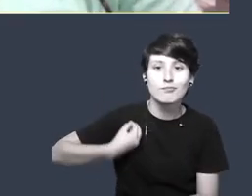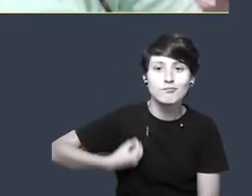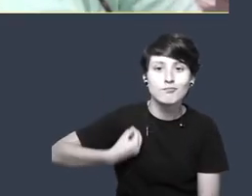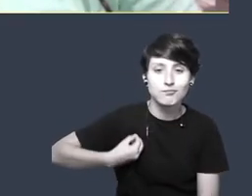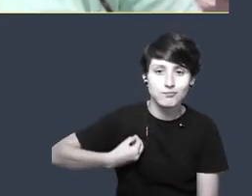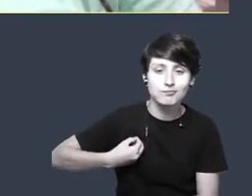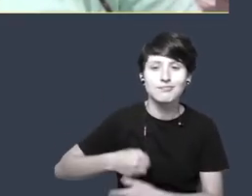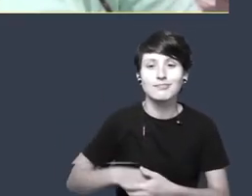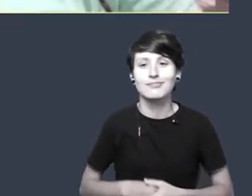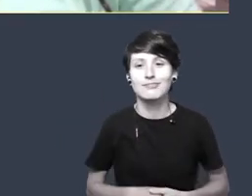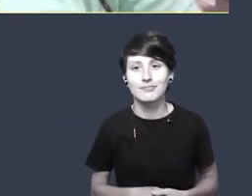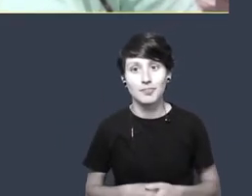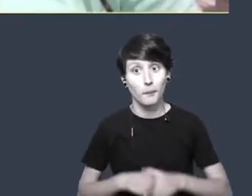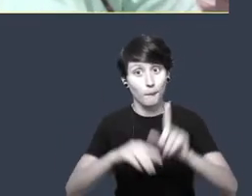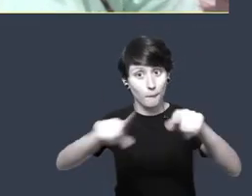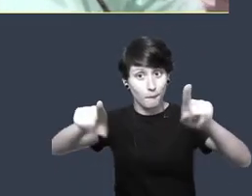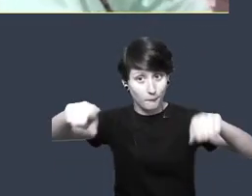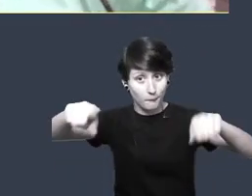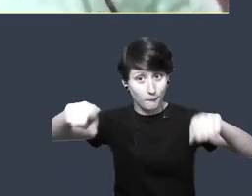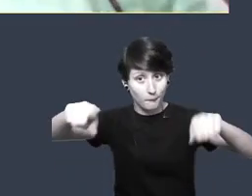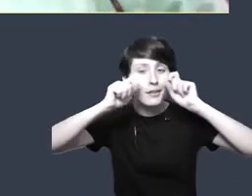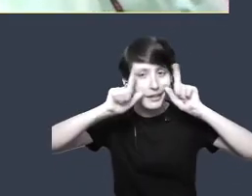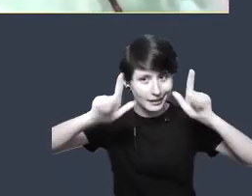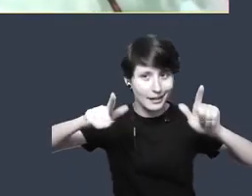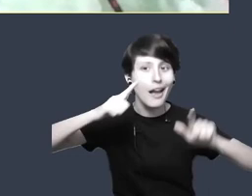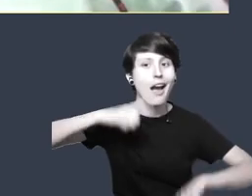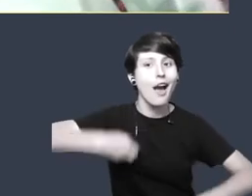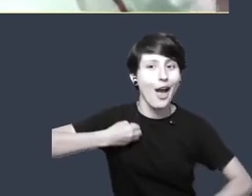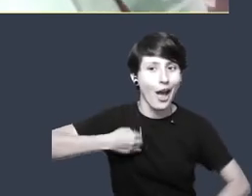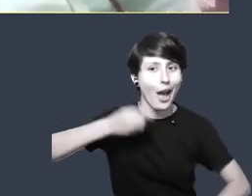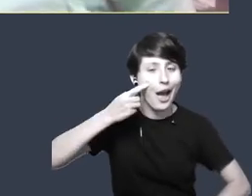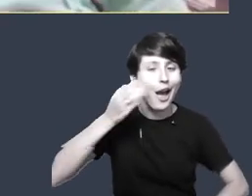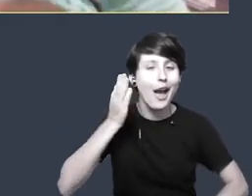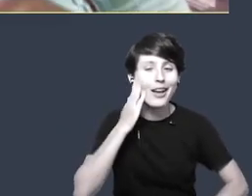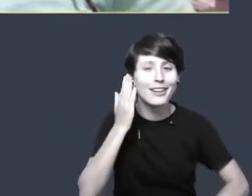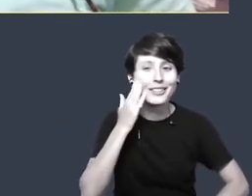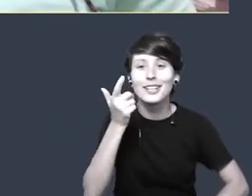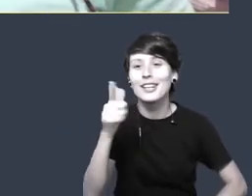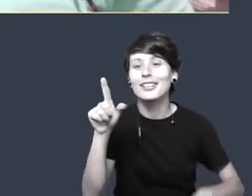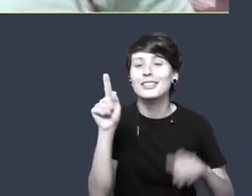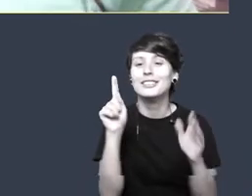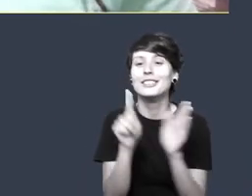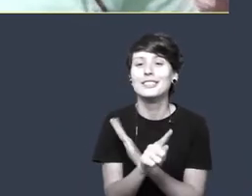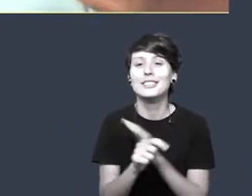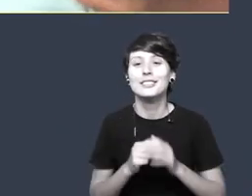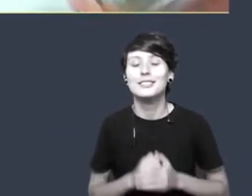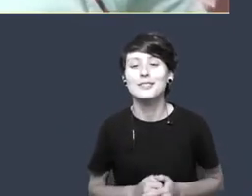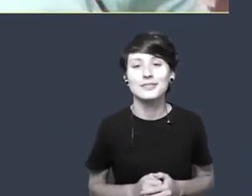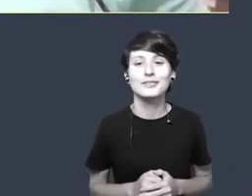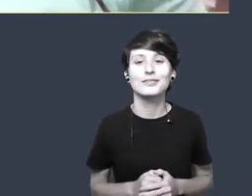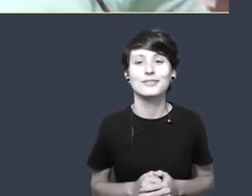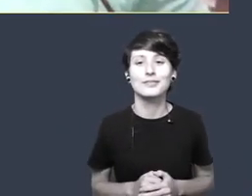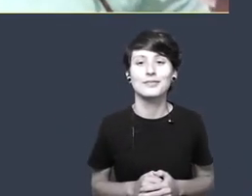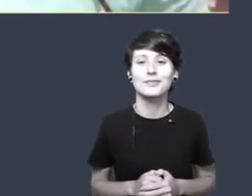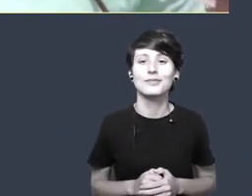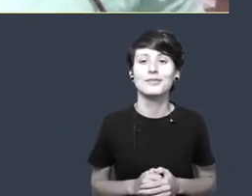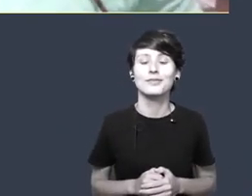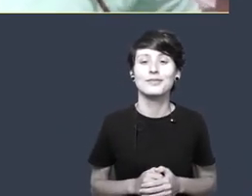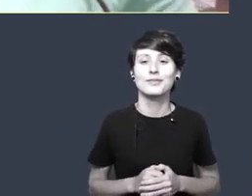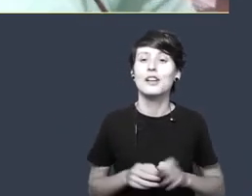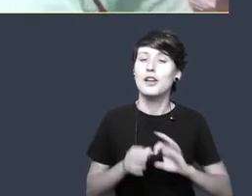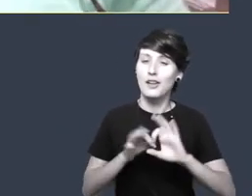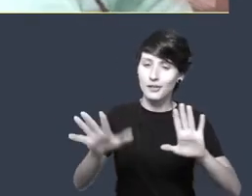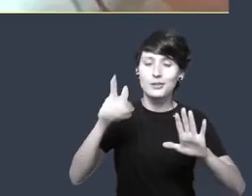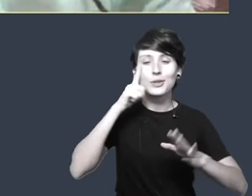Ô, galera, fiquem ligados aí, né? Estão vendo? Mais uma pergunta aí. Vamos dar um. Vou ler bem devagar para te dar um respiro